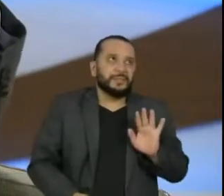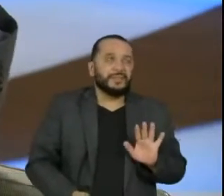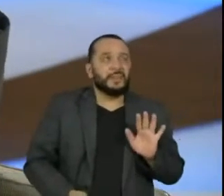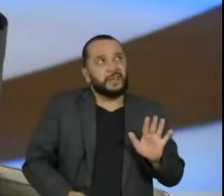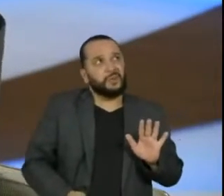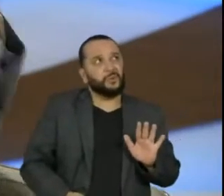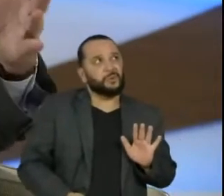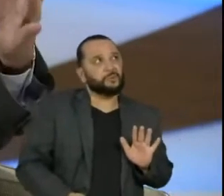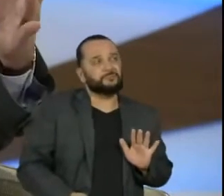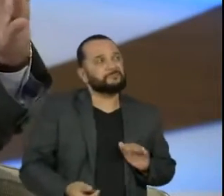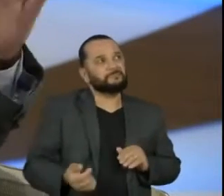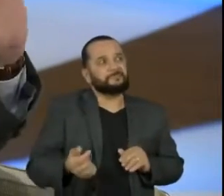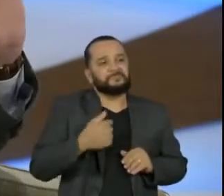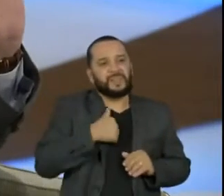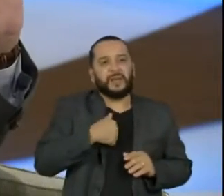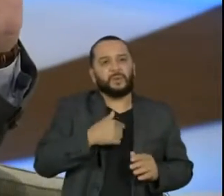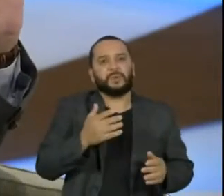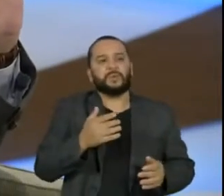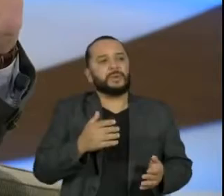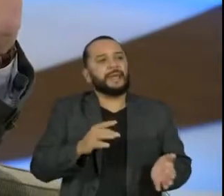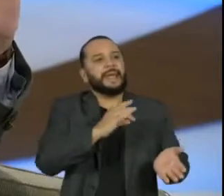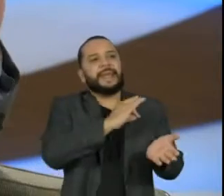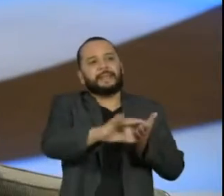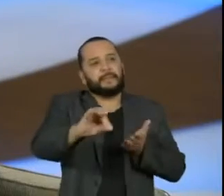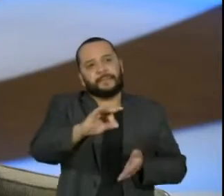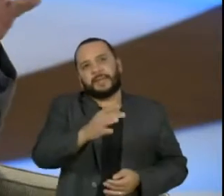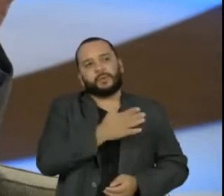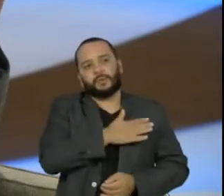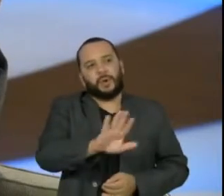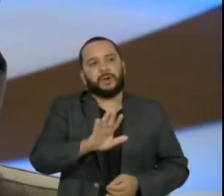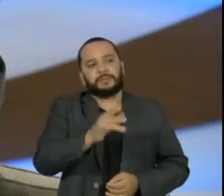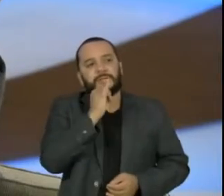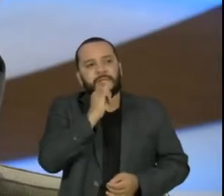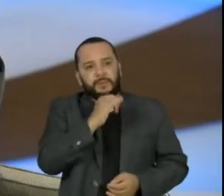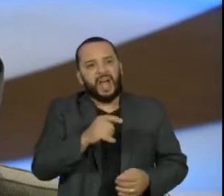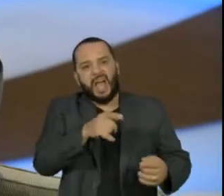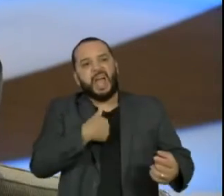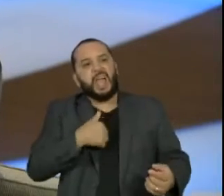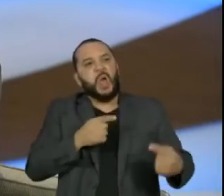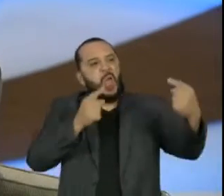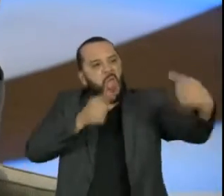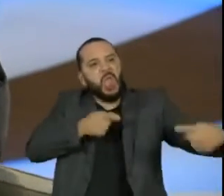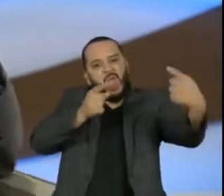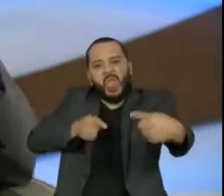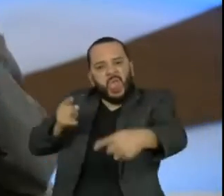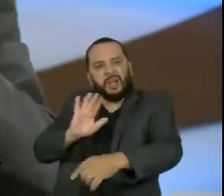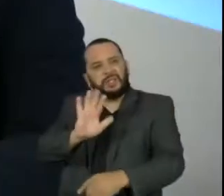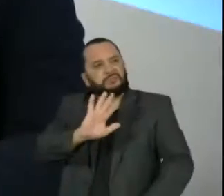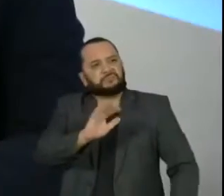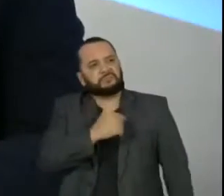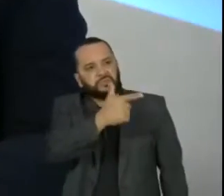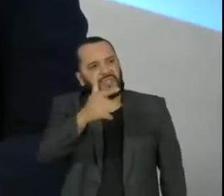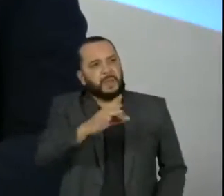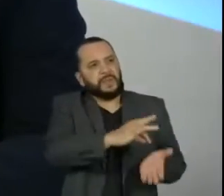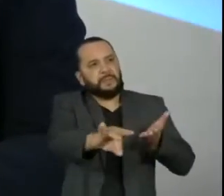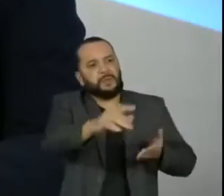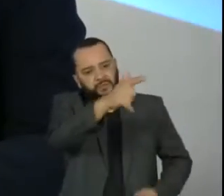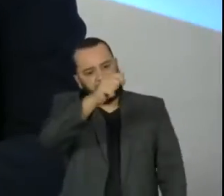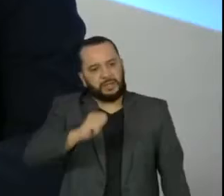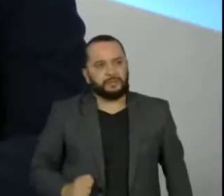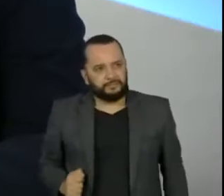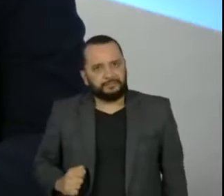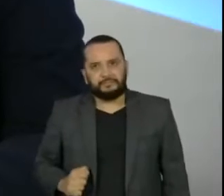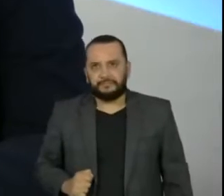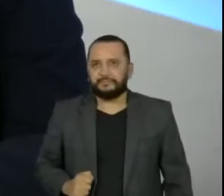sou um cara que eu não faço inimigos. Eu não tenho inimigos. Prefeito, eu queria que o senhor avaliasse um pouco